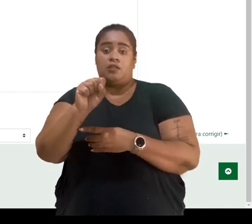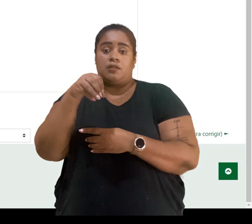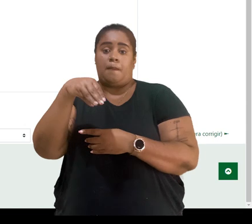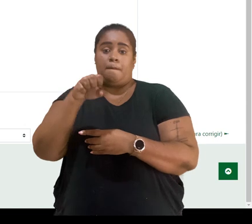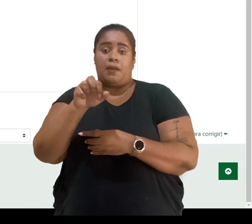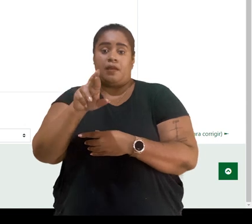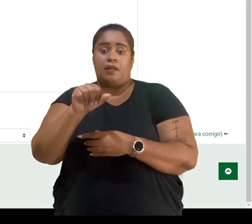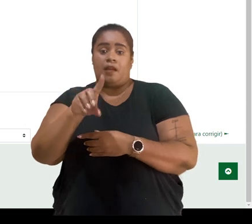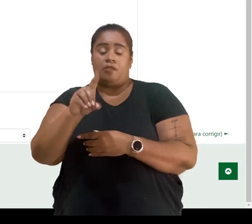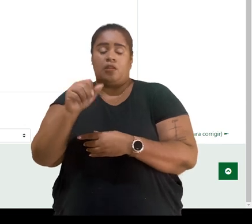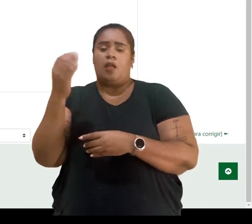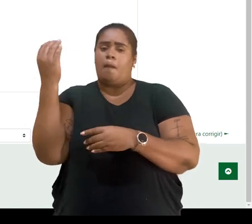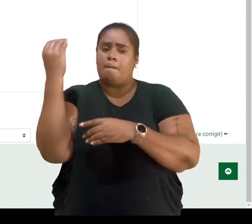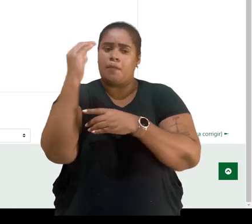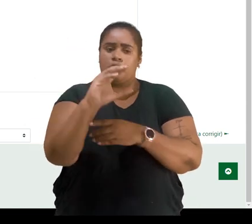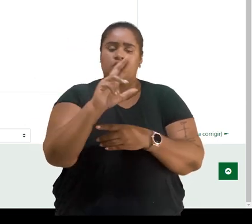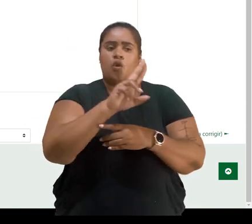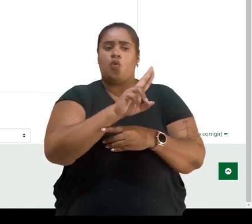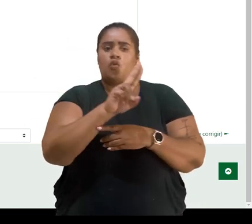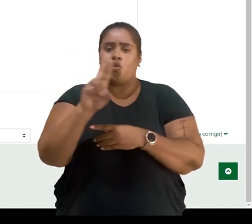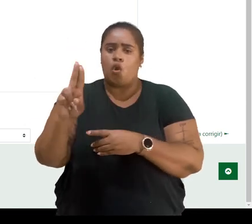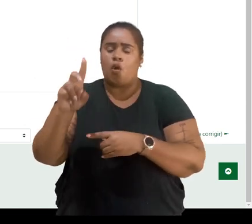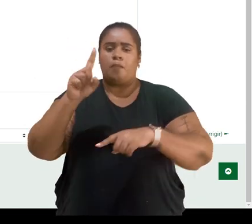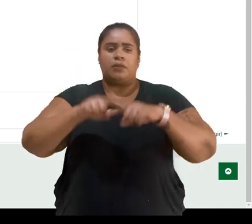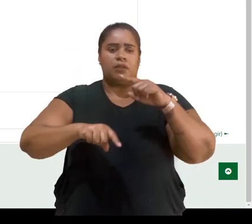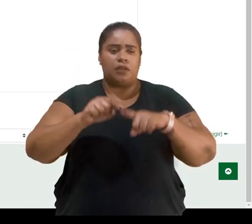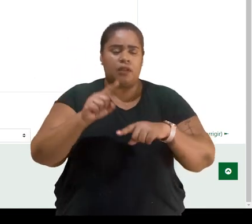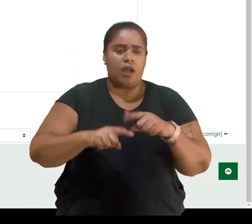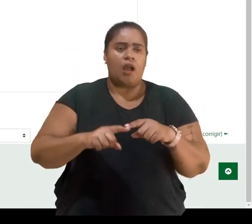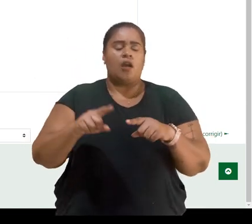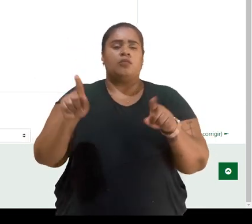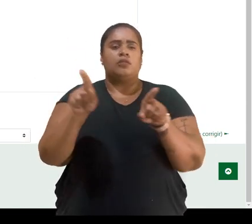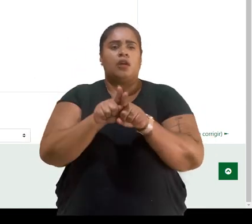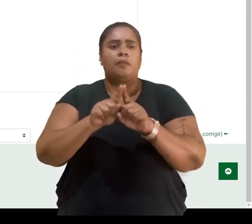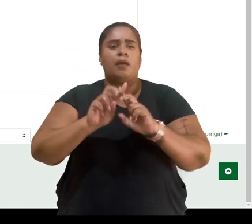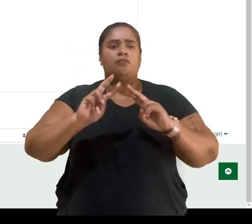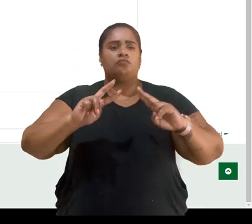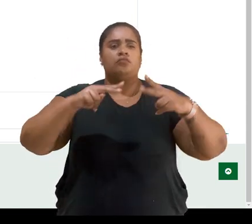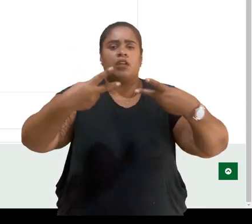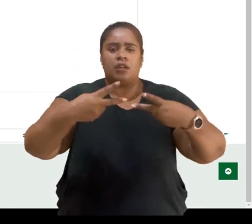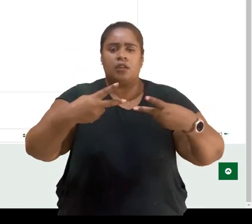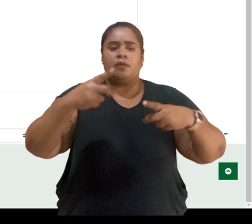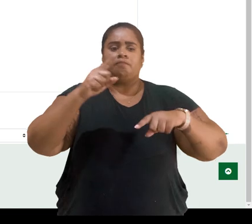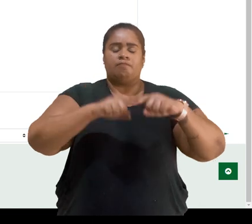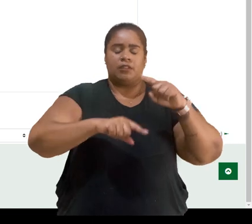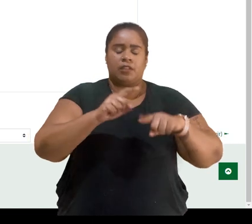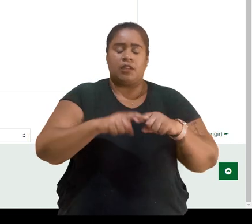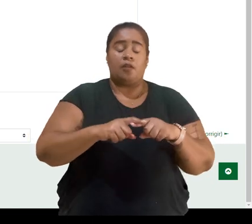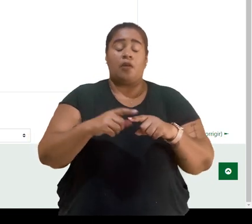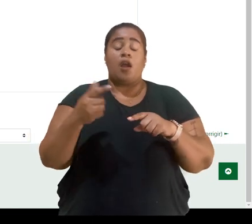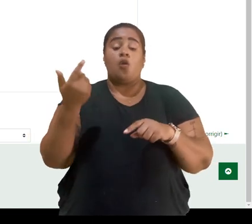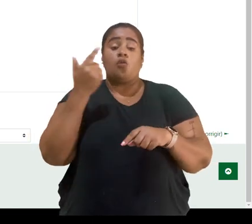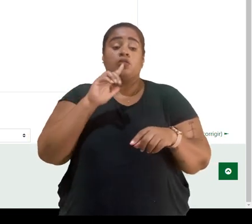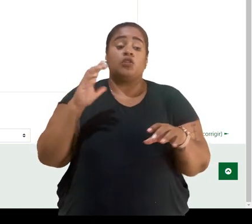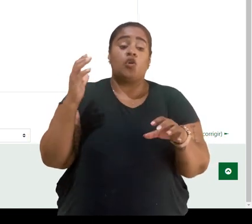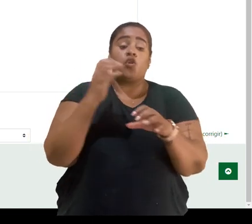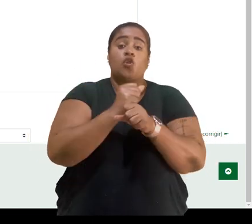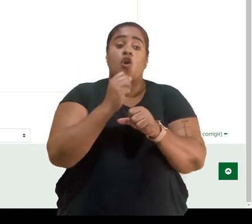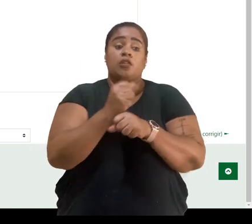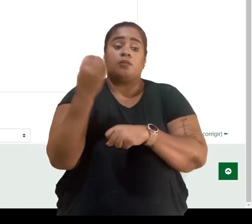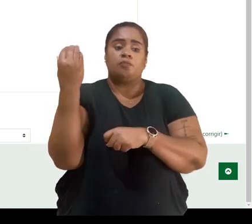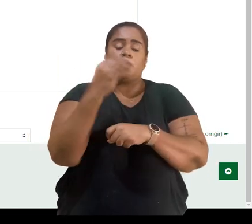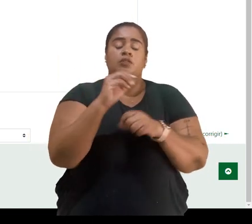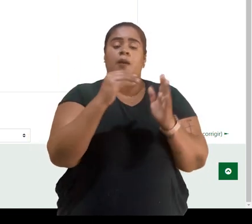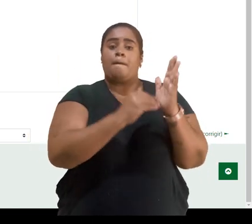a postagem do que era necessário o nome de uma ferramenta e o link de acesso a essa ferramenta então eu vou avaliar